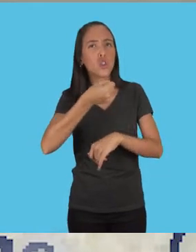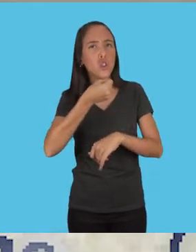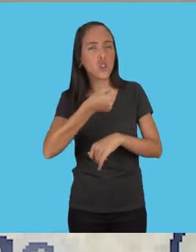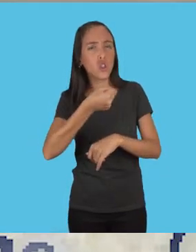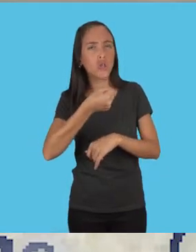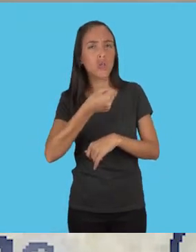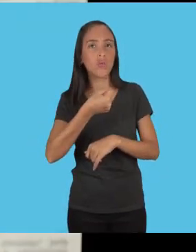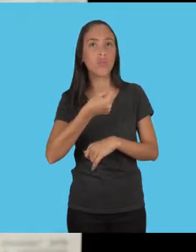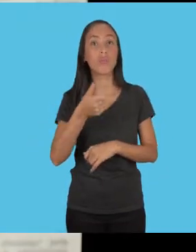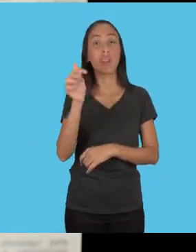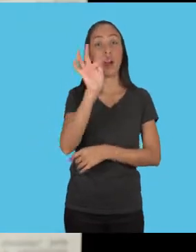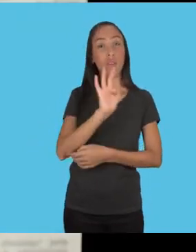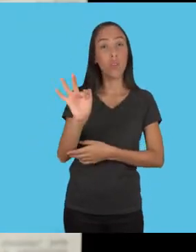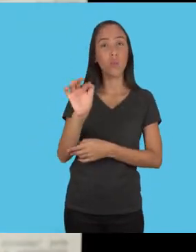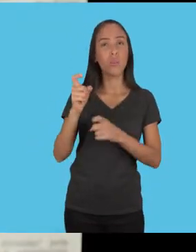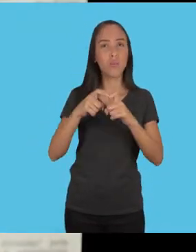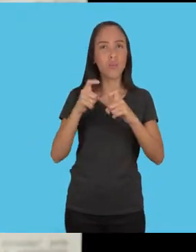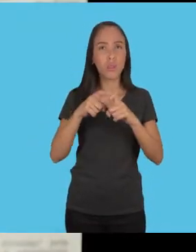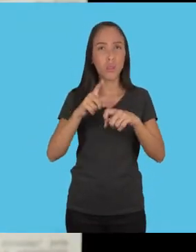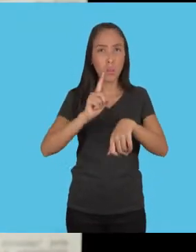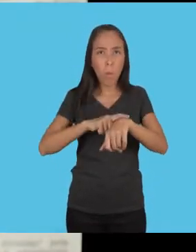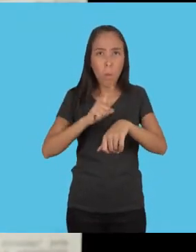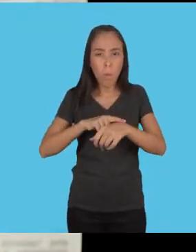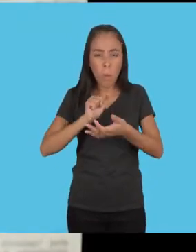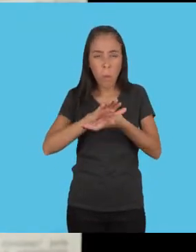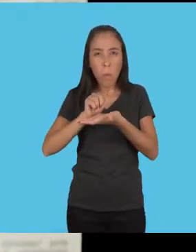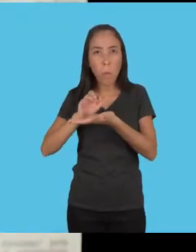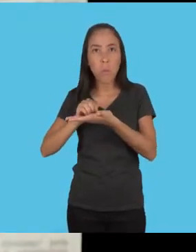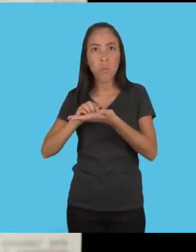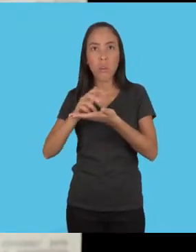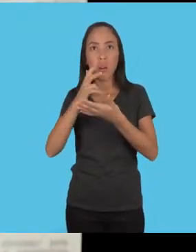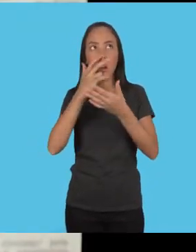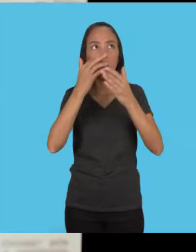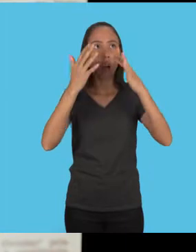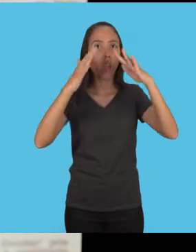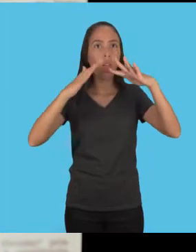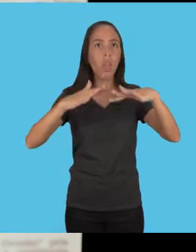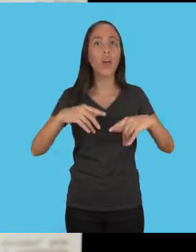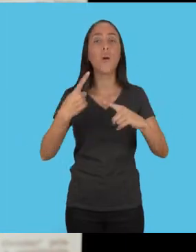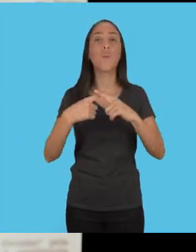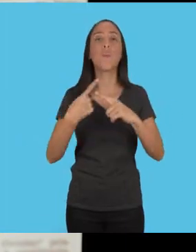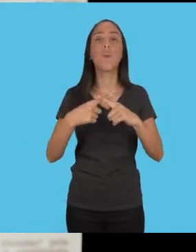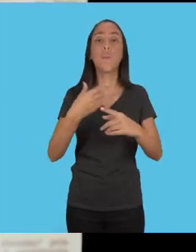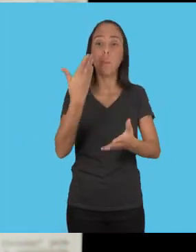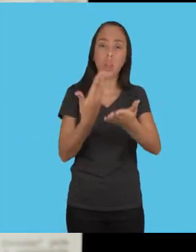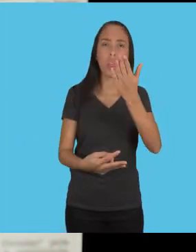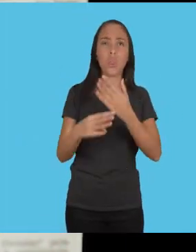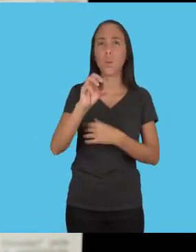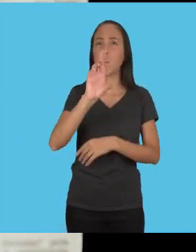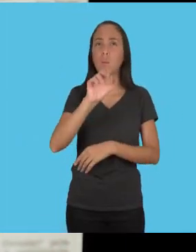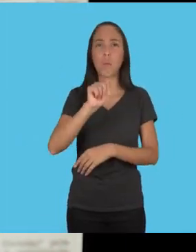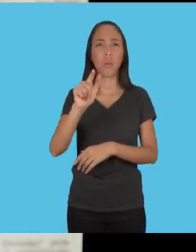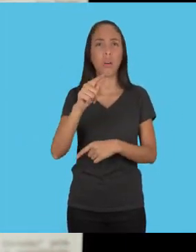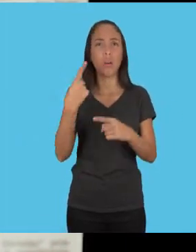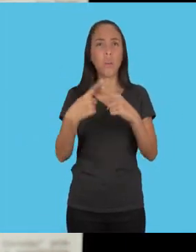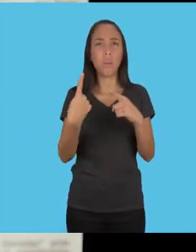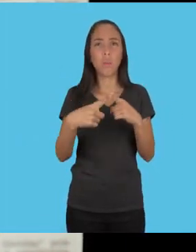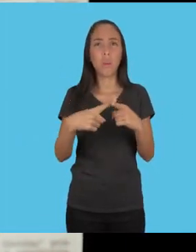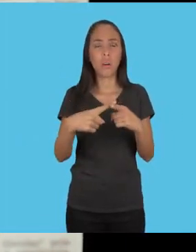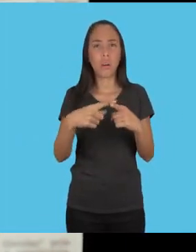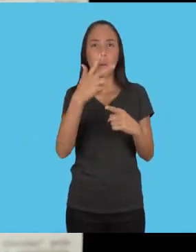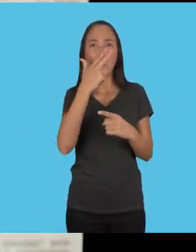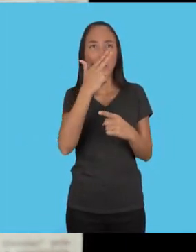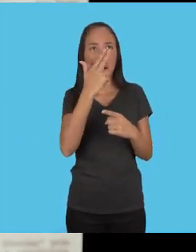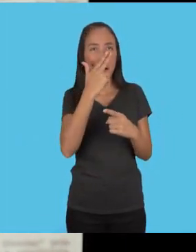Faculdade de Medicina, eu acho que desmoronou nesse momento, quer dizer, porque ela se desmoralizou, ela permitiu uma